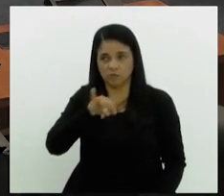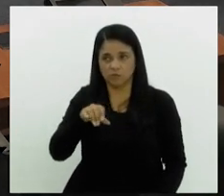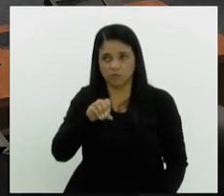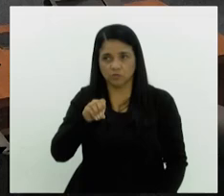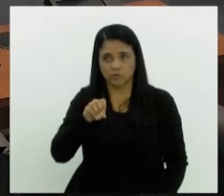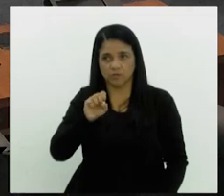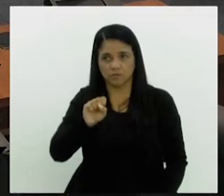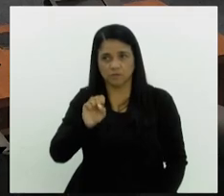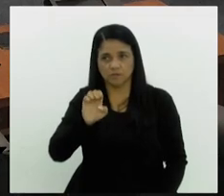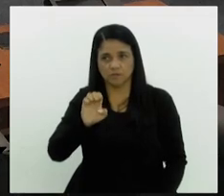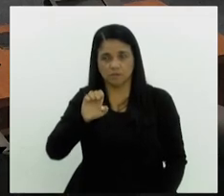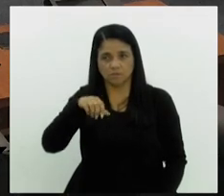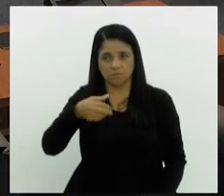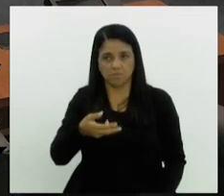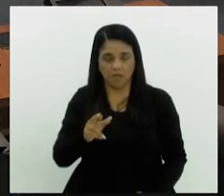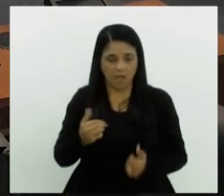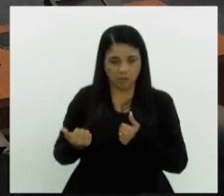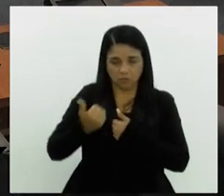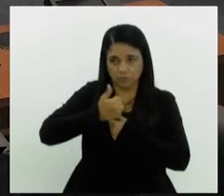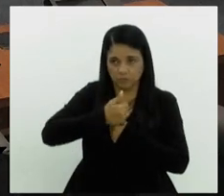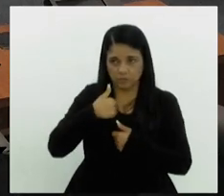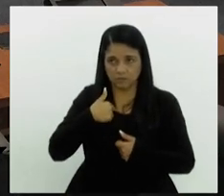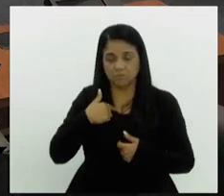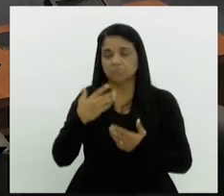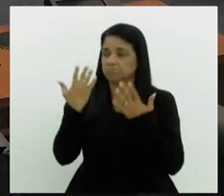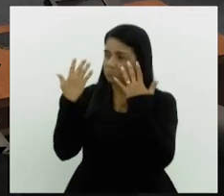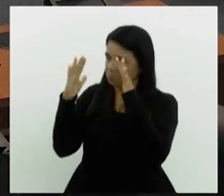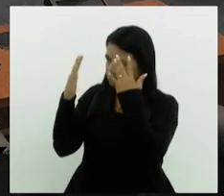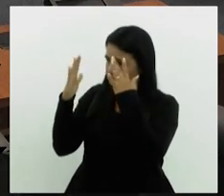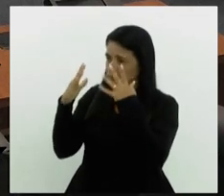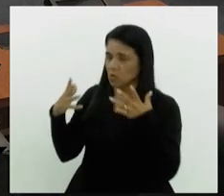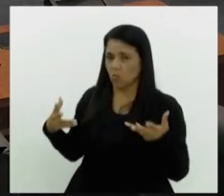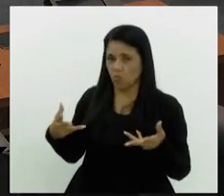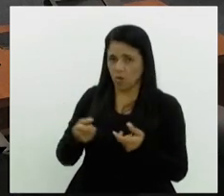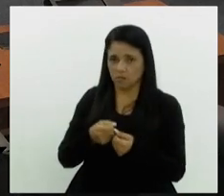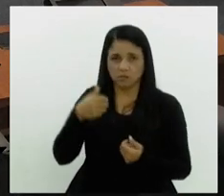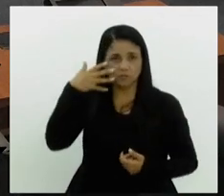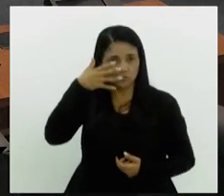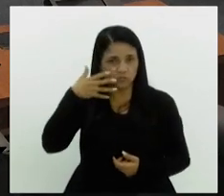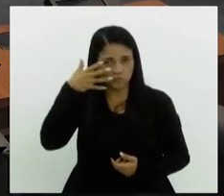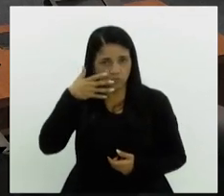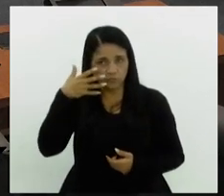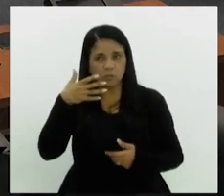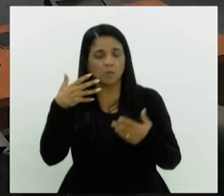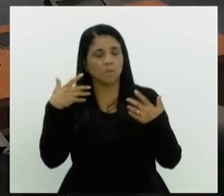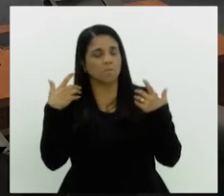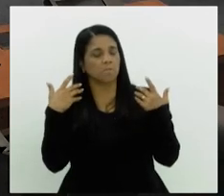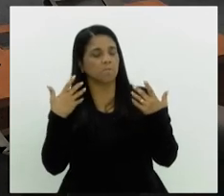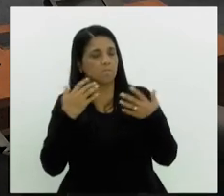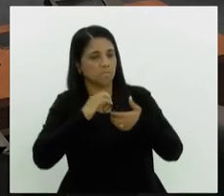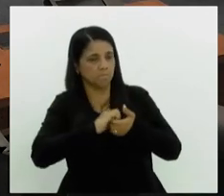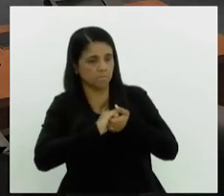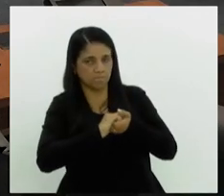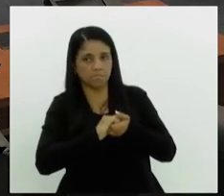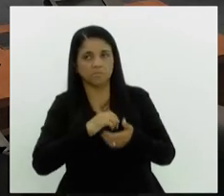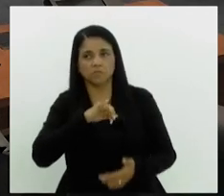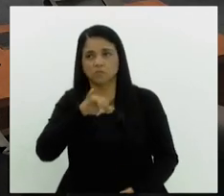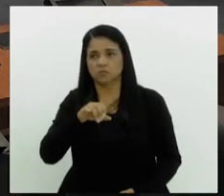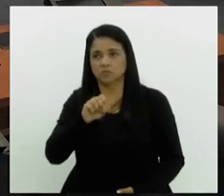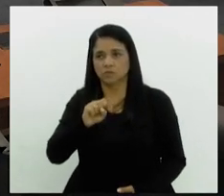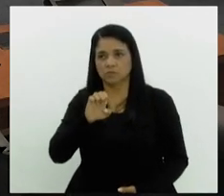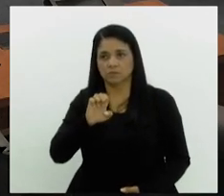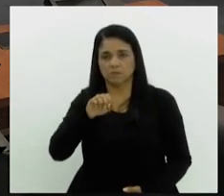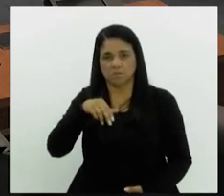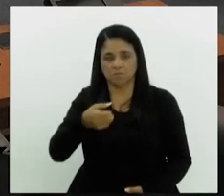Mar assumisse, mas desde já parabenizando a Vossa Excelência pela qualidade do discurso, parabenizando ao deputado professor José Mar e deputado